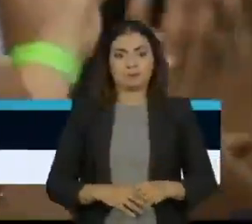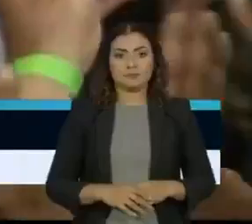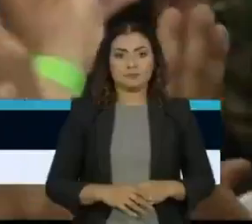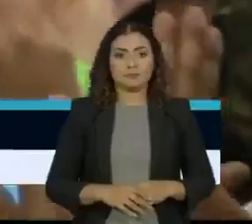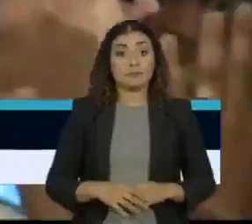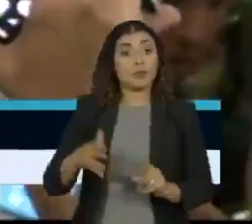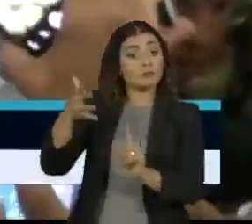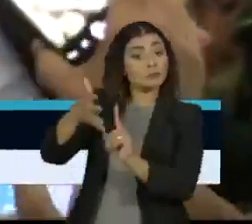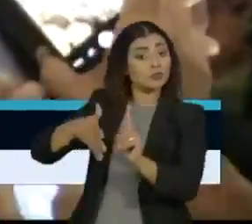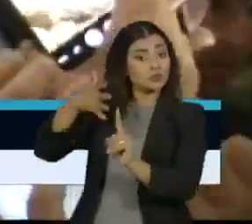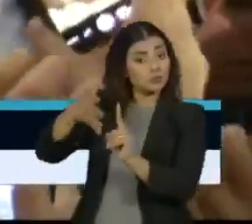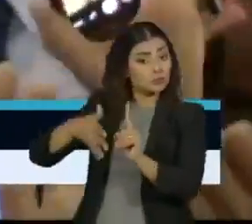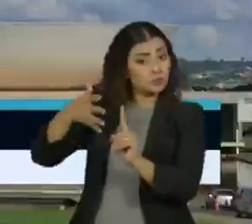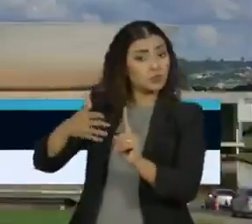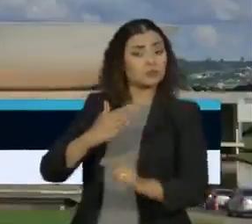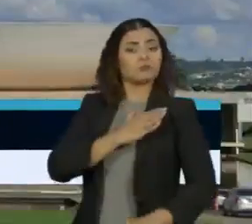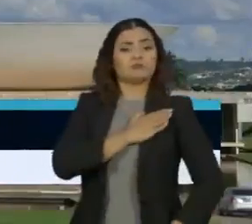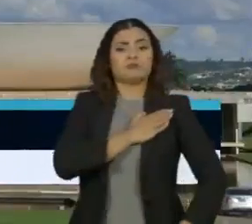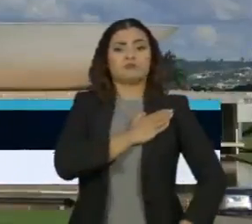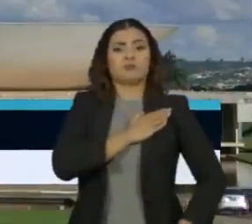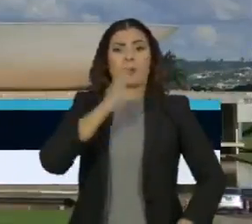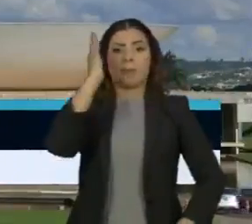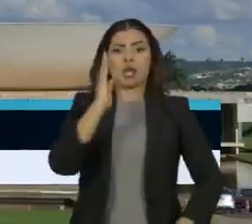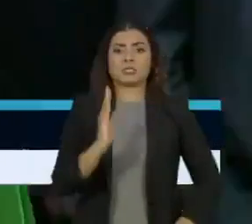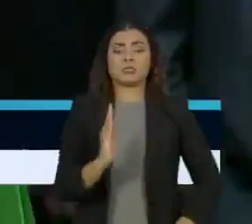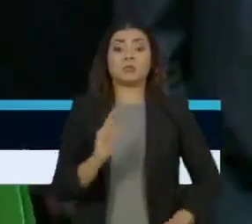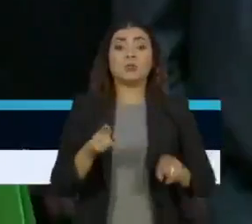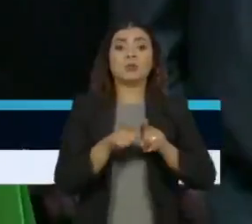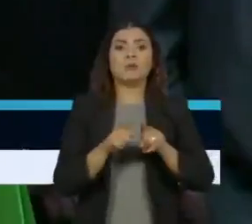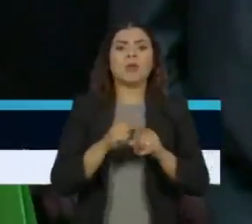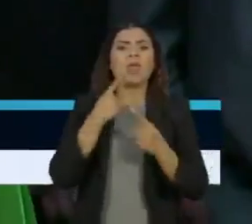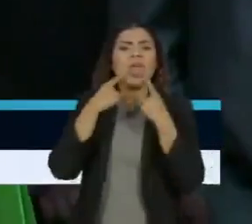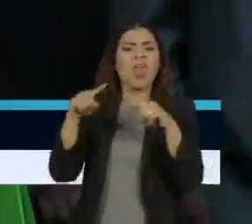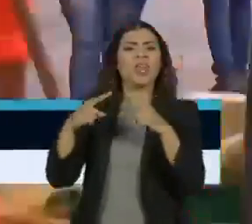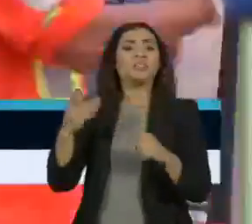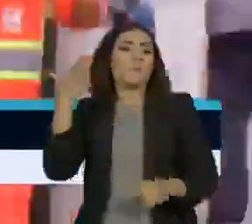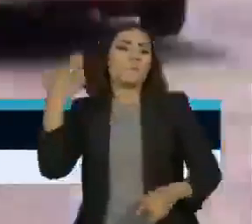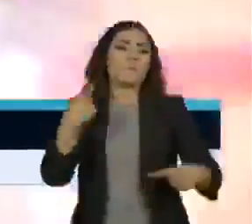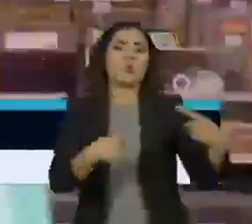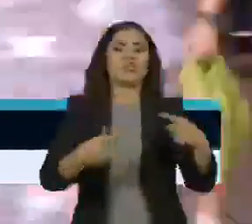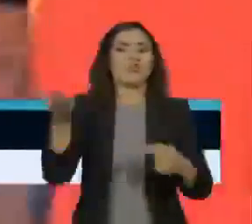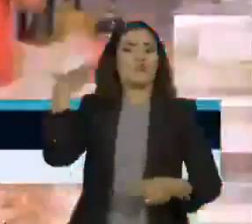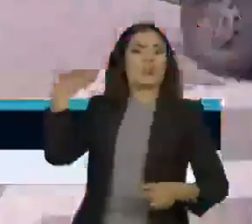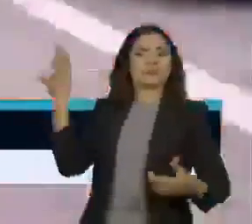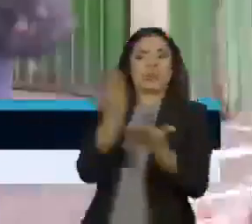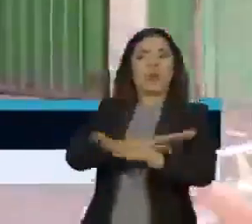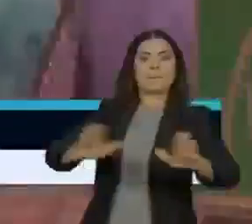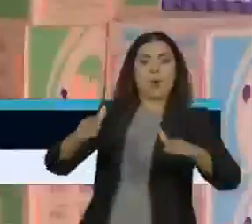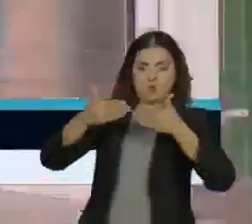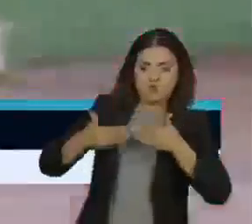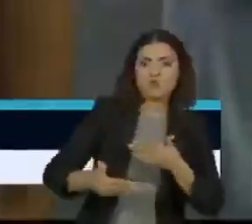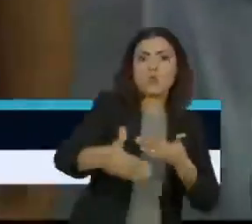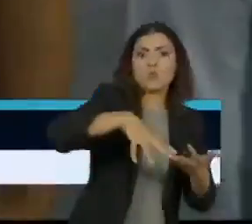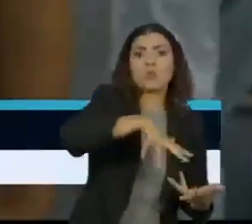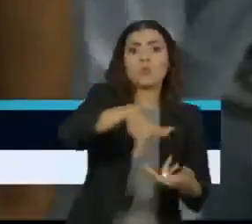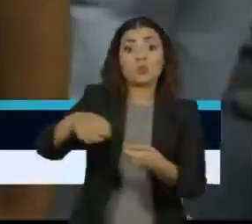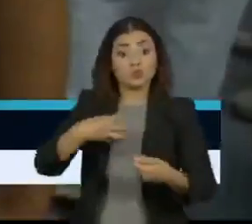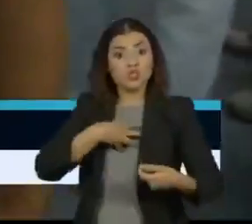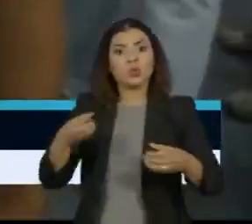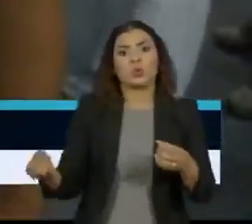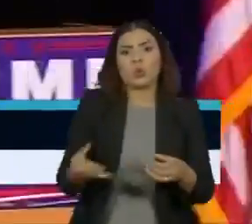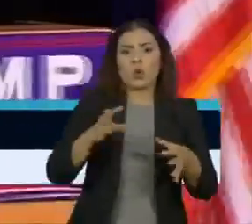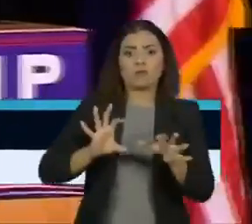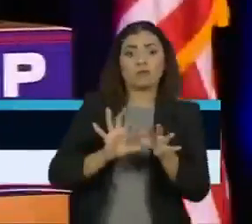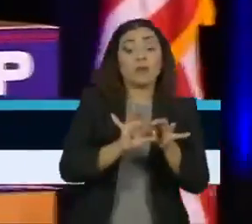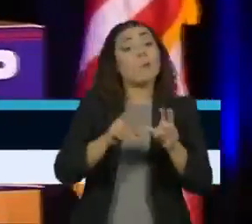O discurso nacionalista, as críticas ao que passou a ser taxado de velha política e a rejeição à globalização levaram